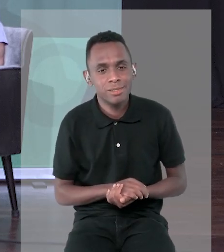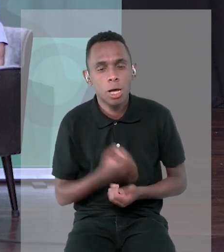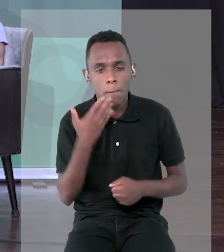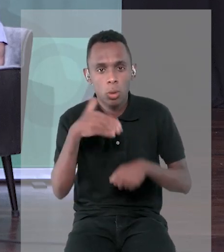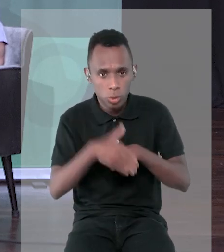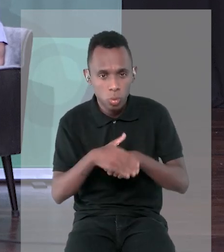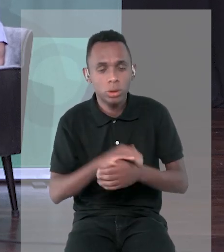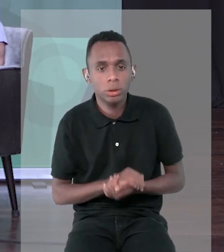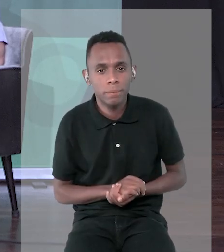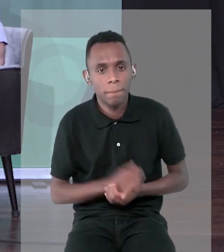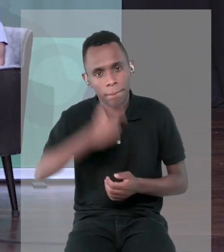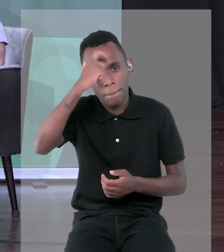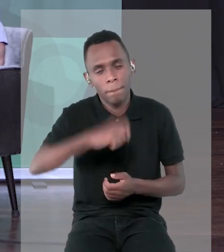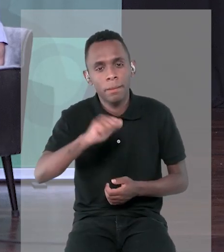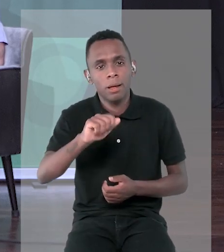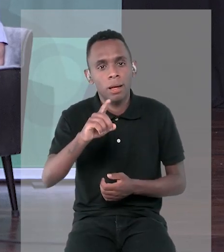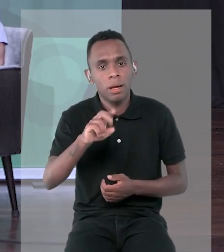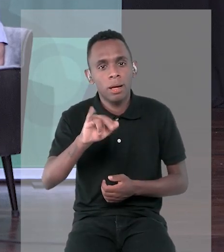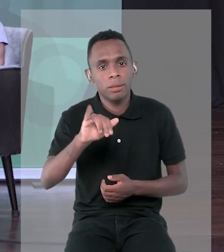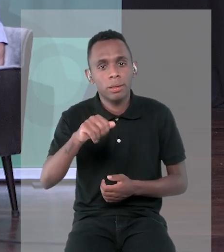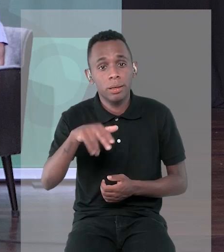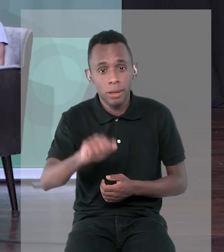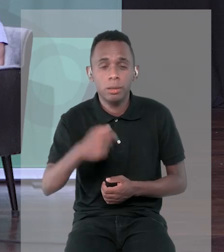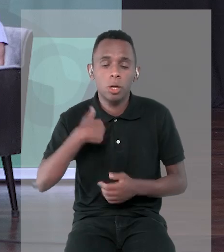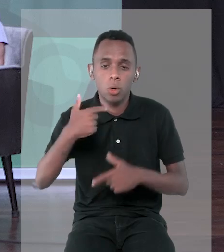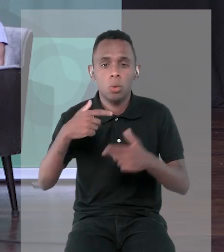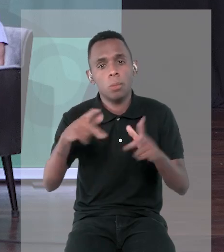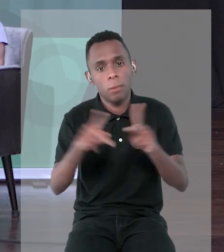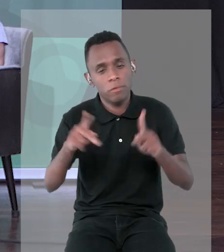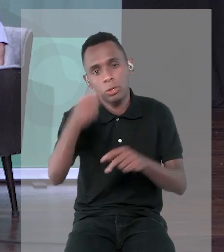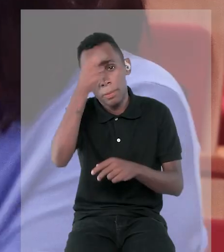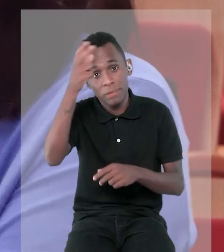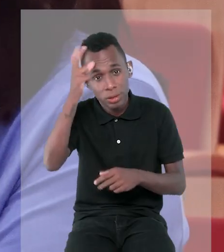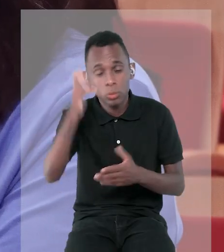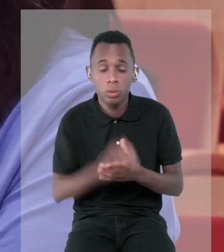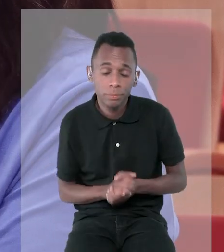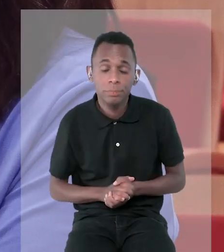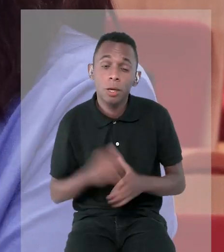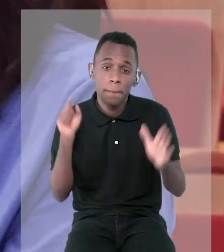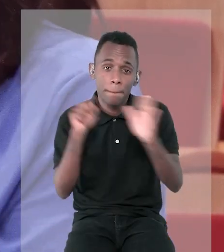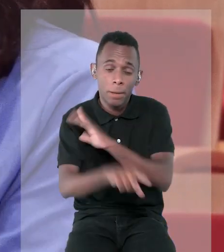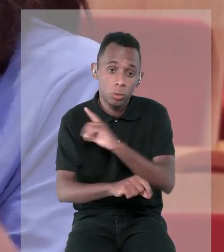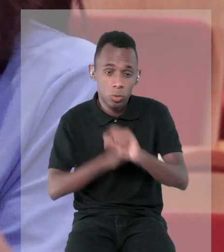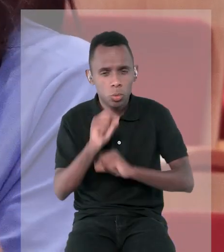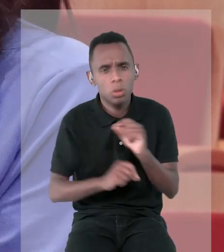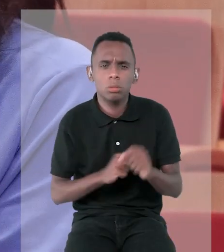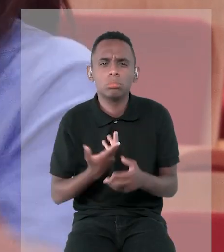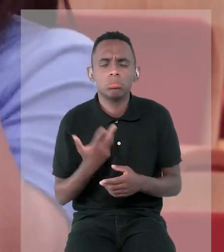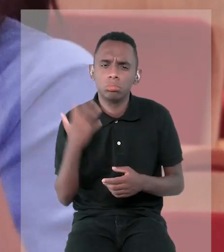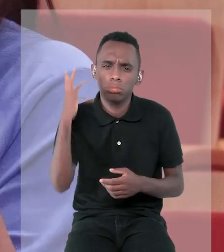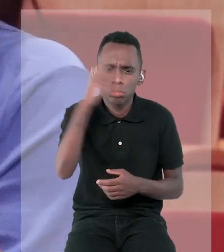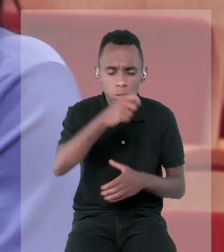Boa noite. Meu nome é Adriana, sou professora da rede municipal. Eu queria te perguntar, Juliano, achei super